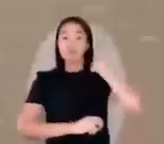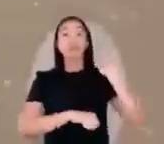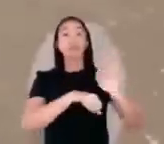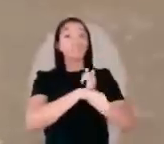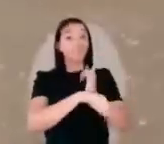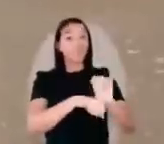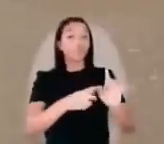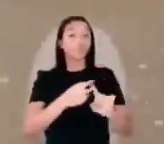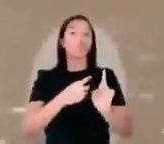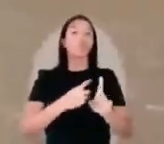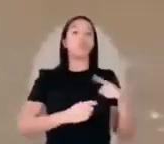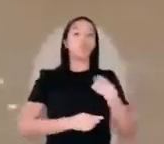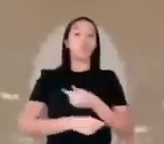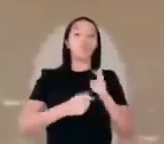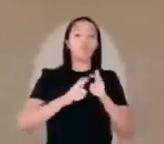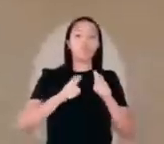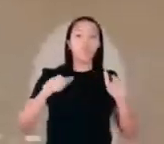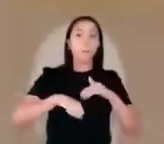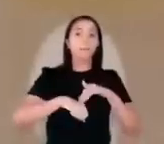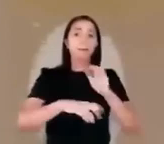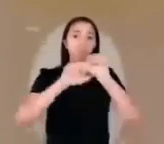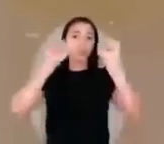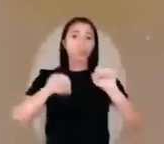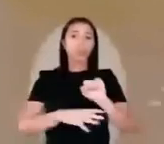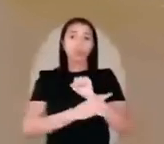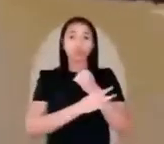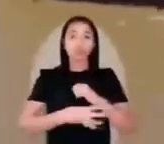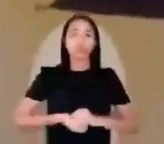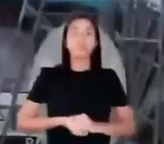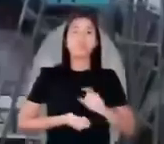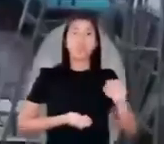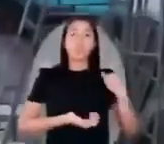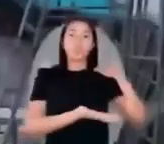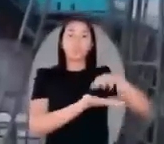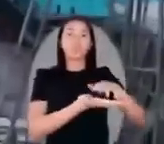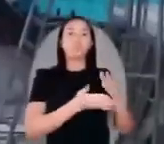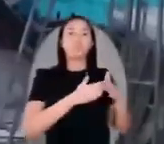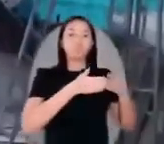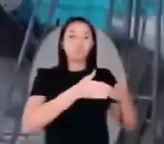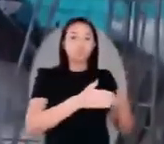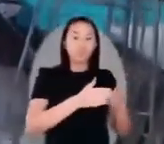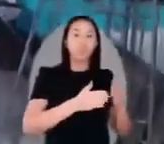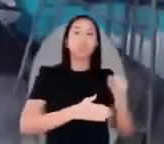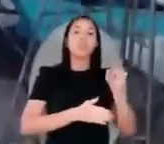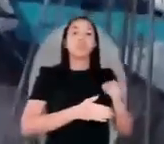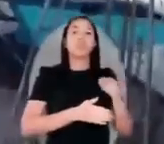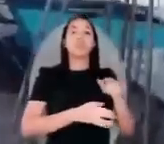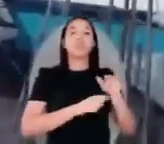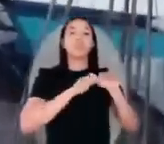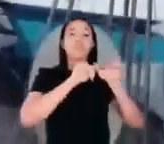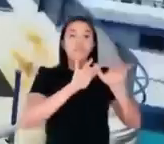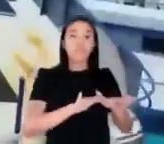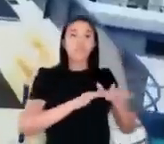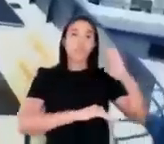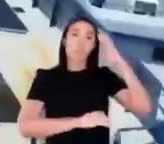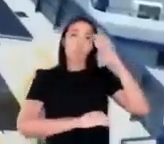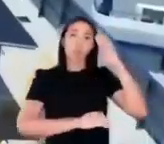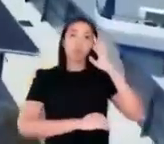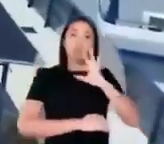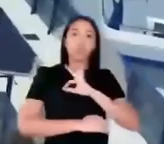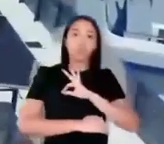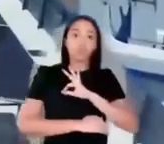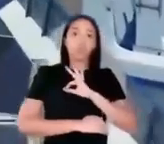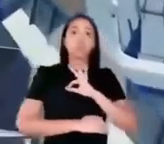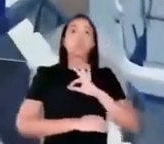e estratégico para que nós possamos ampliar a presença do sistema de segurança. Nessa base fluvial, nós teremos fixo a